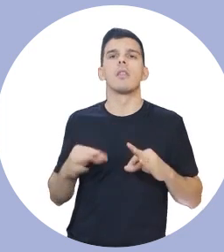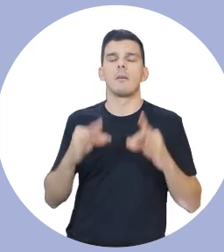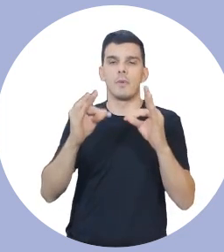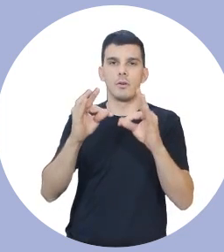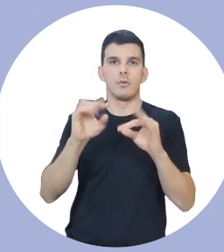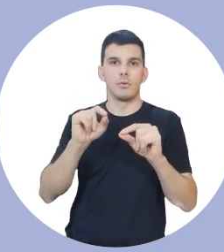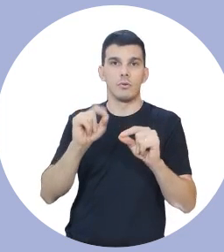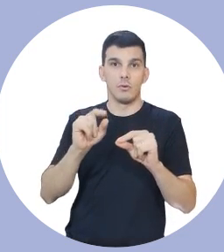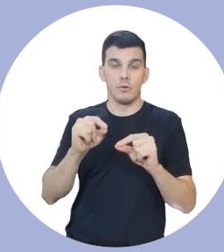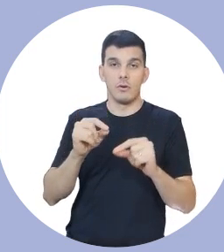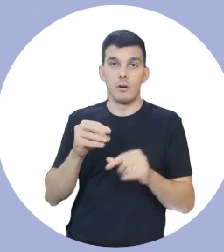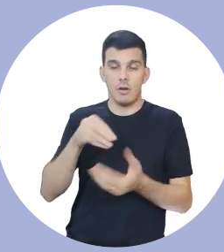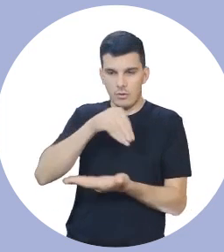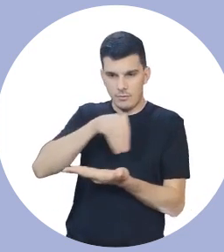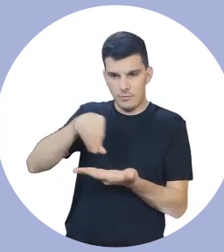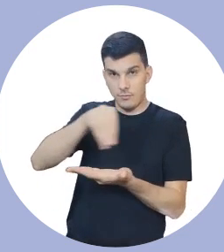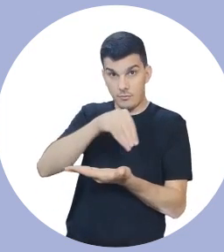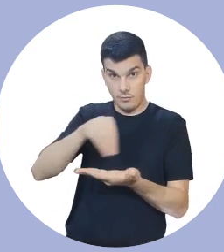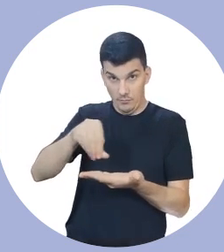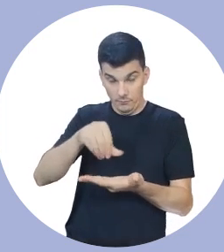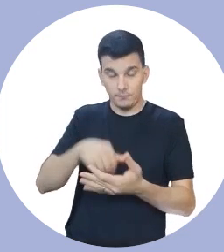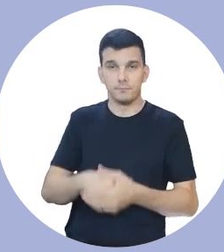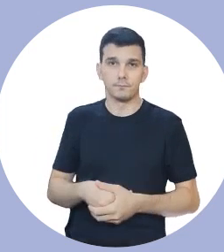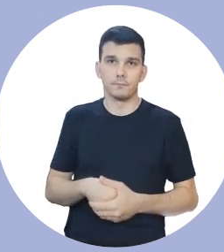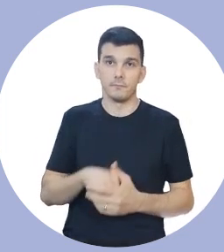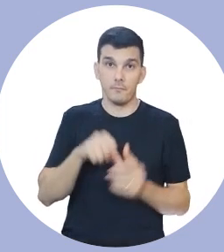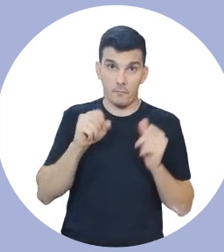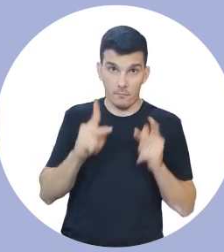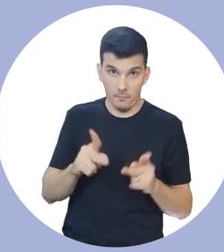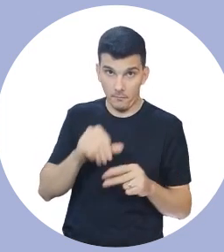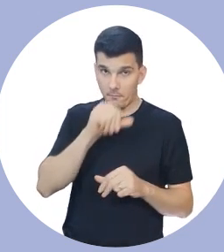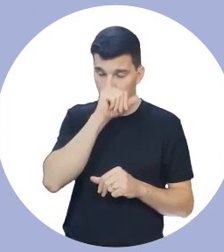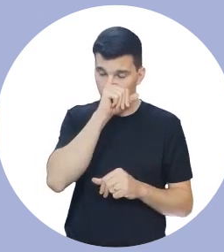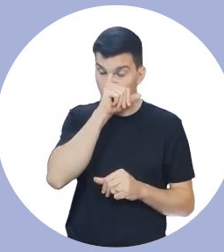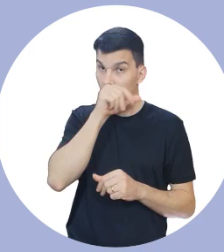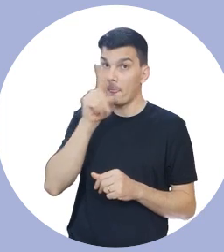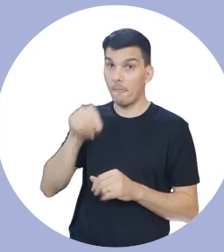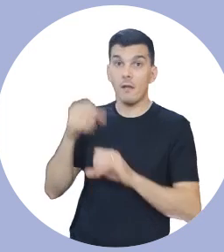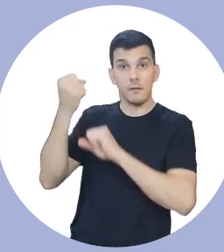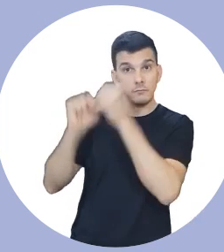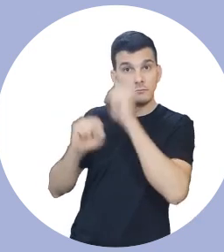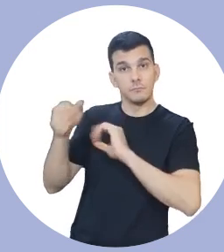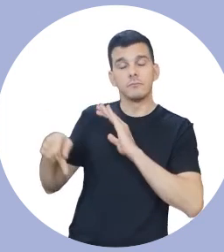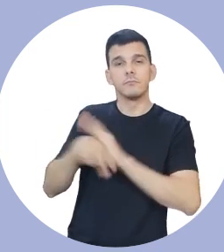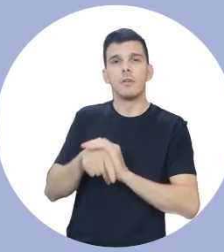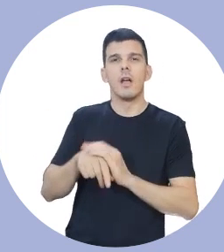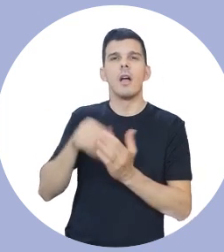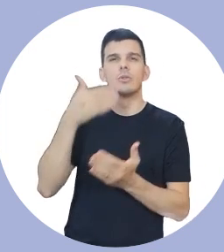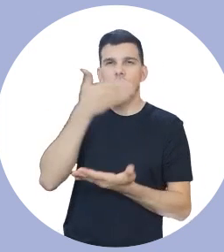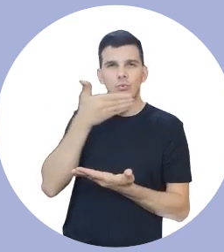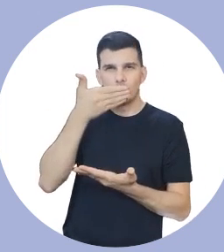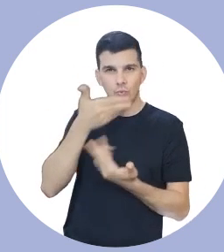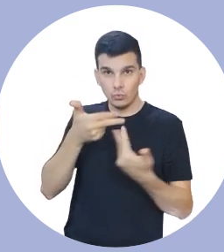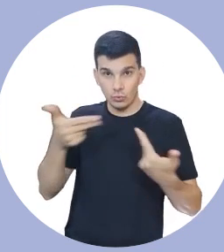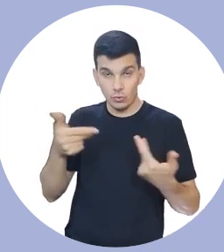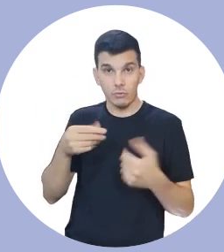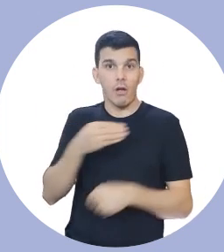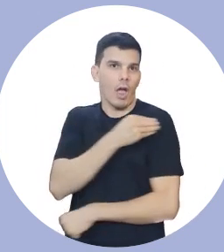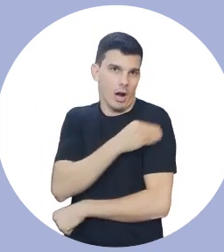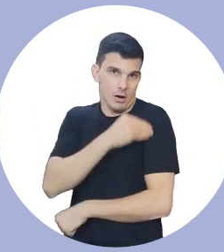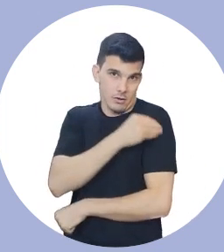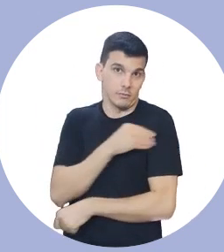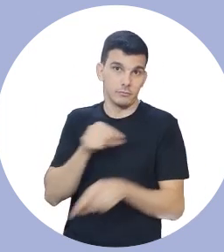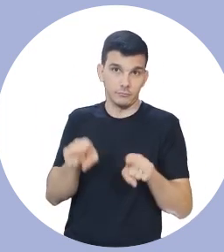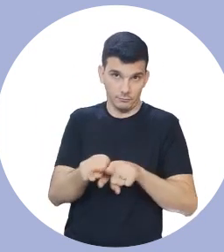sofre tratamento para transformar-se em açúcar refinado e etanol. Ok, isso aqui é uma indústria de produção de açúcar e produção